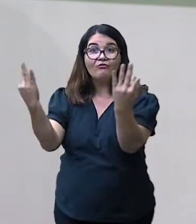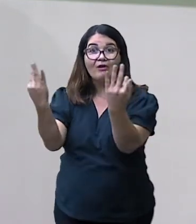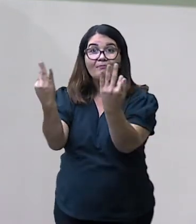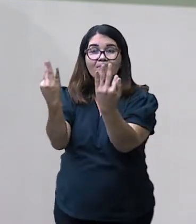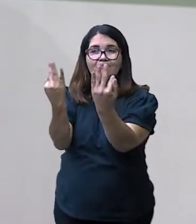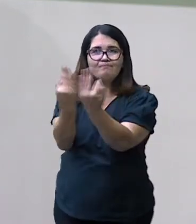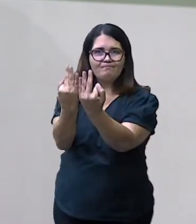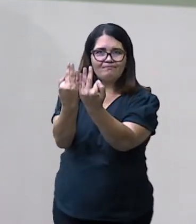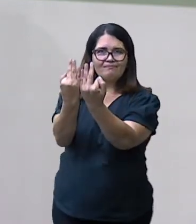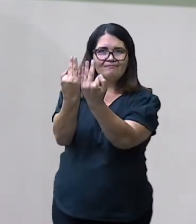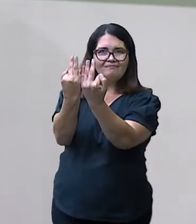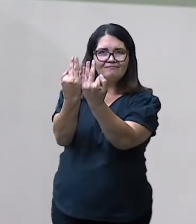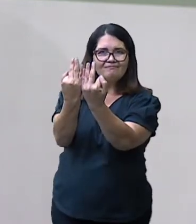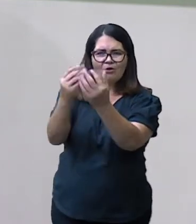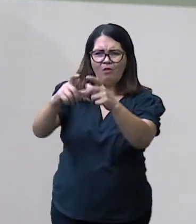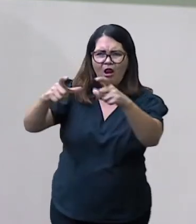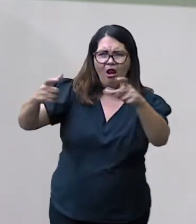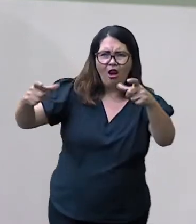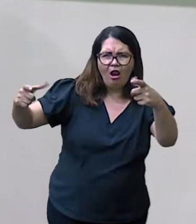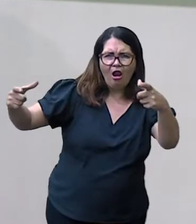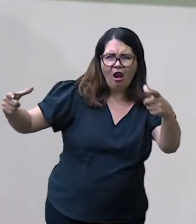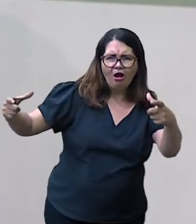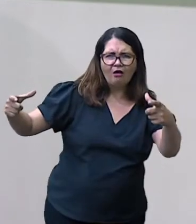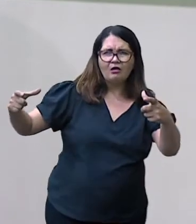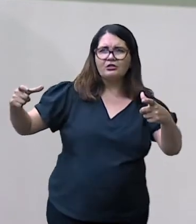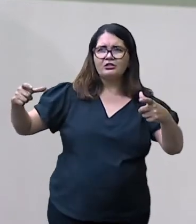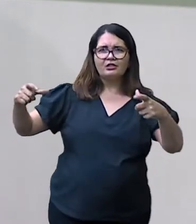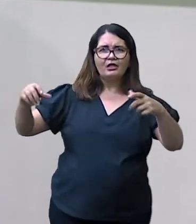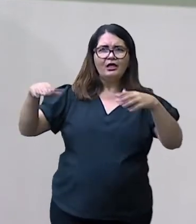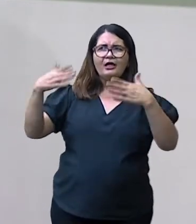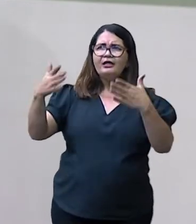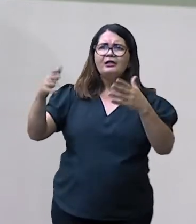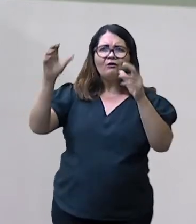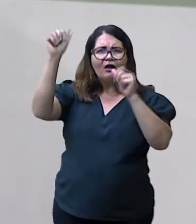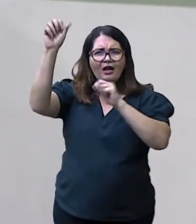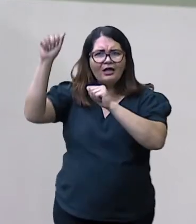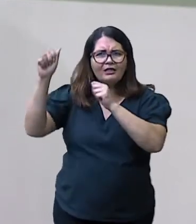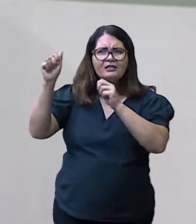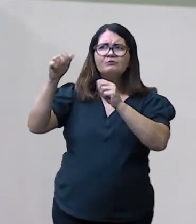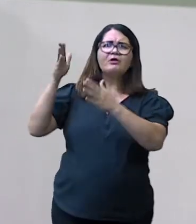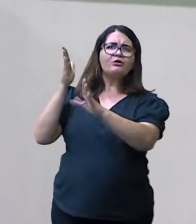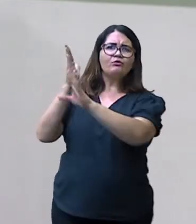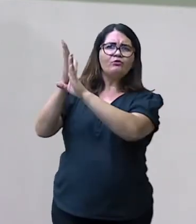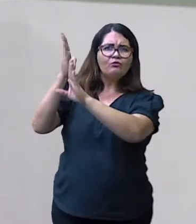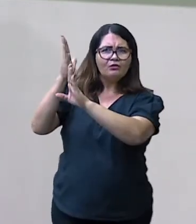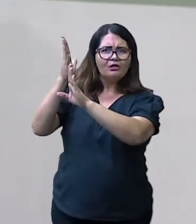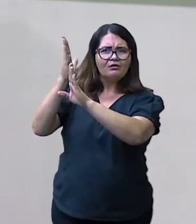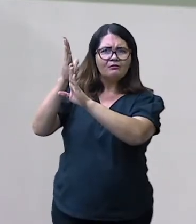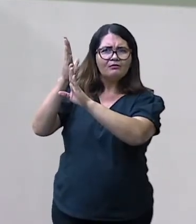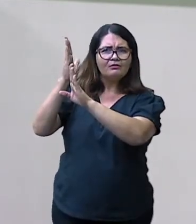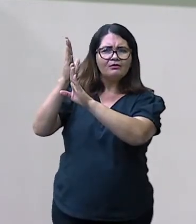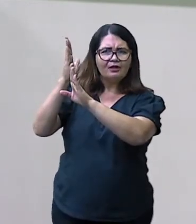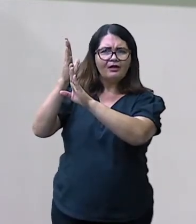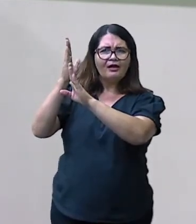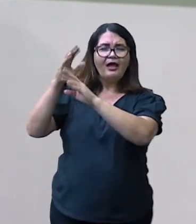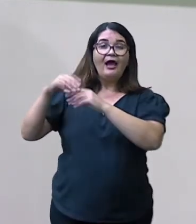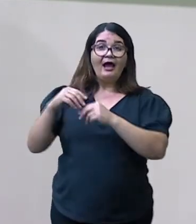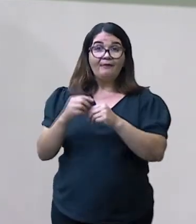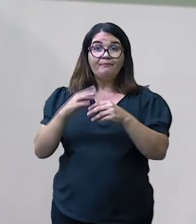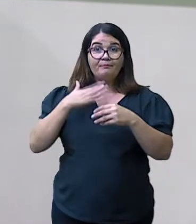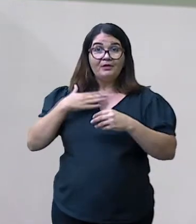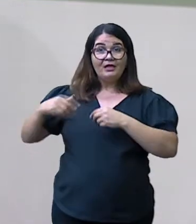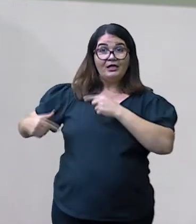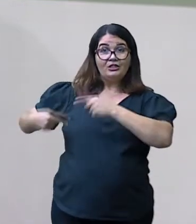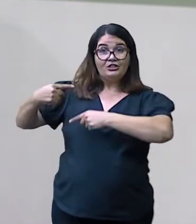direitinho, fiz um contato com o pessoal lá de Salvador, Cavaleiro de Santiago, eles me